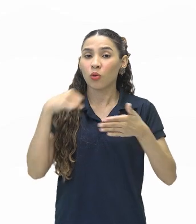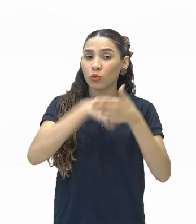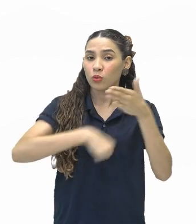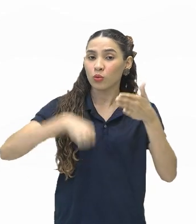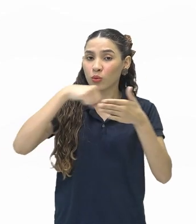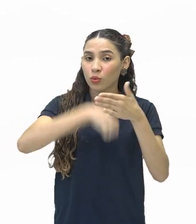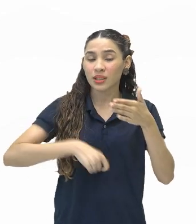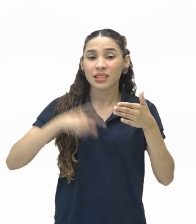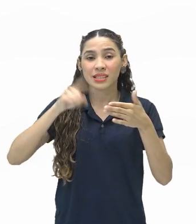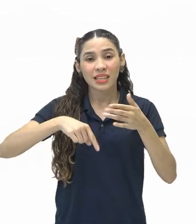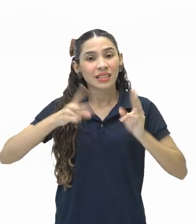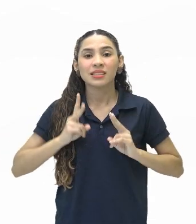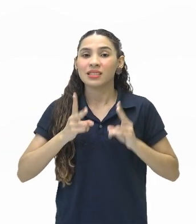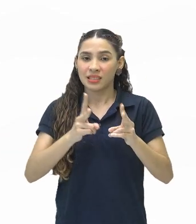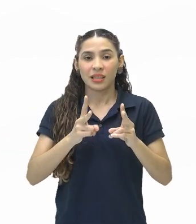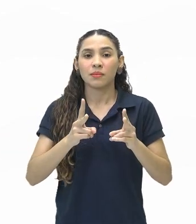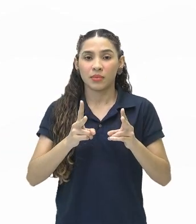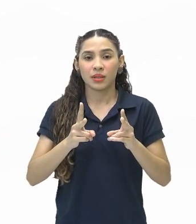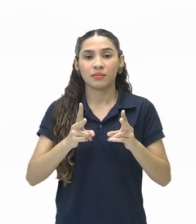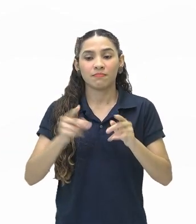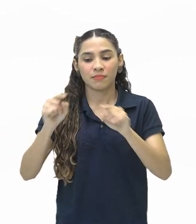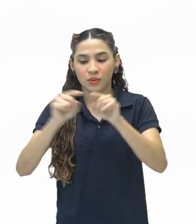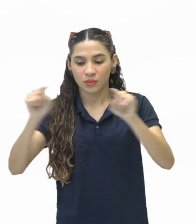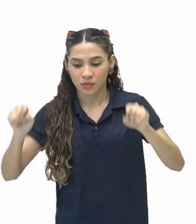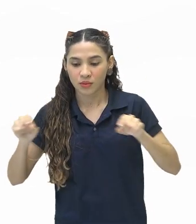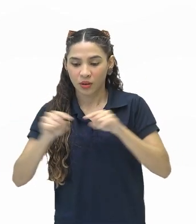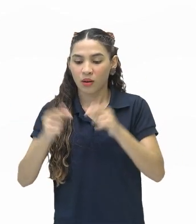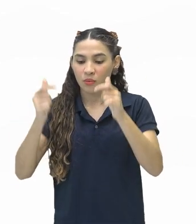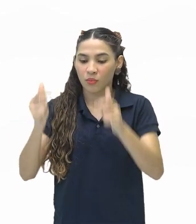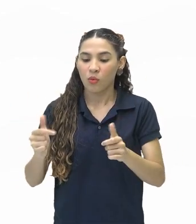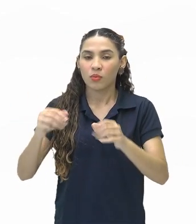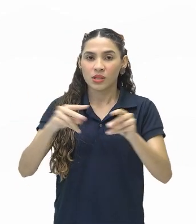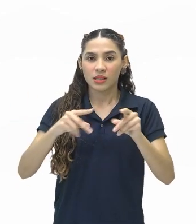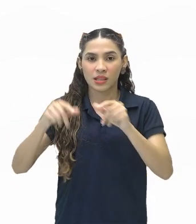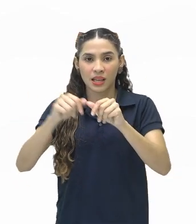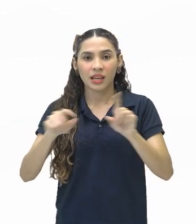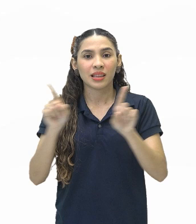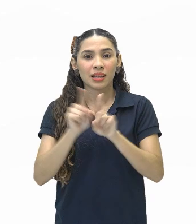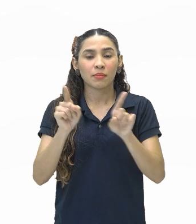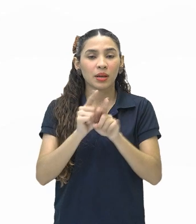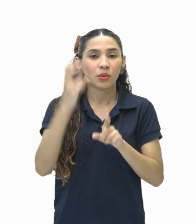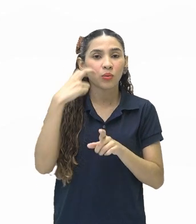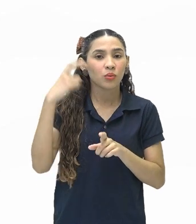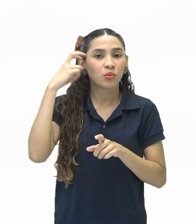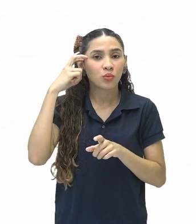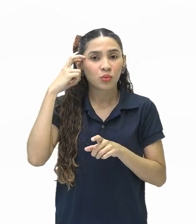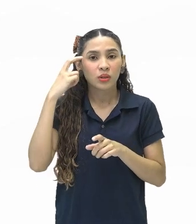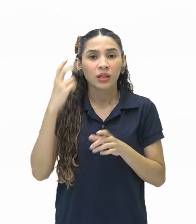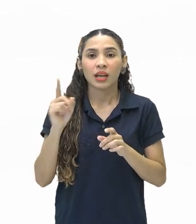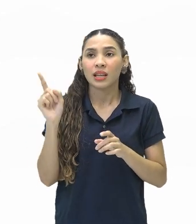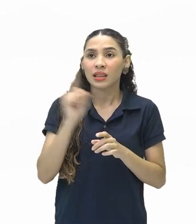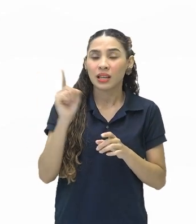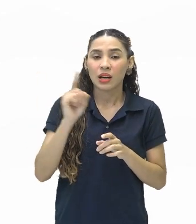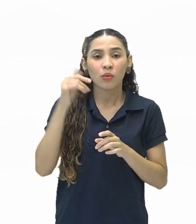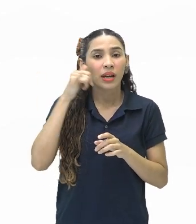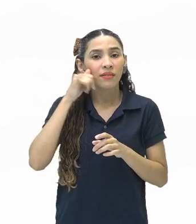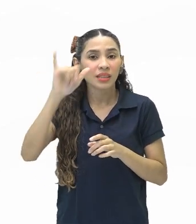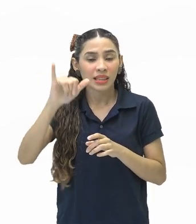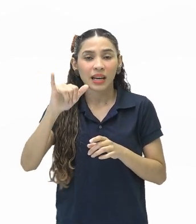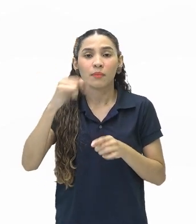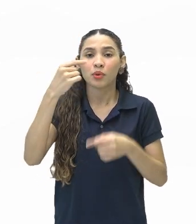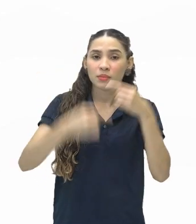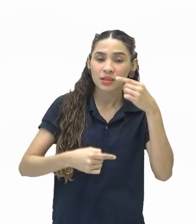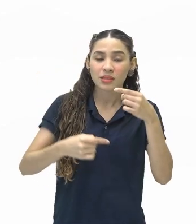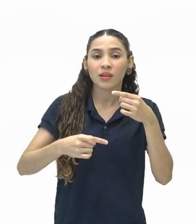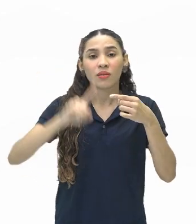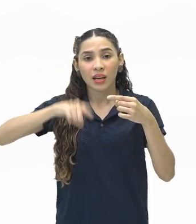são constantes. Demarcação de terras, a sua cultura, não querer deixar morrer essa cultura. É